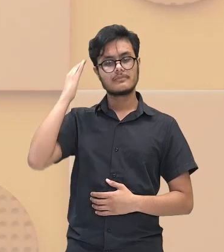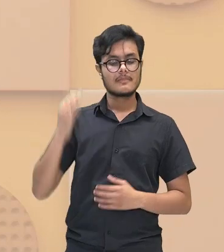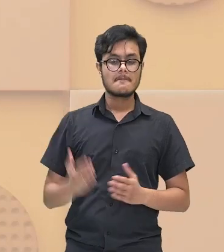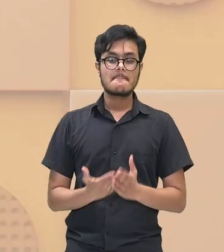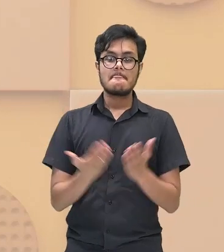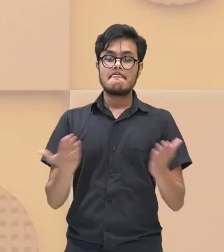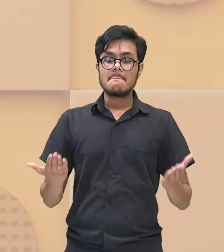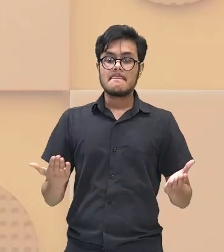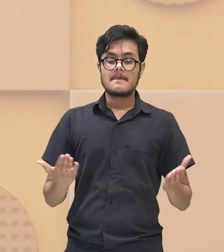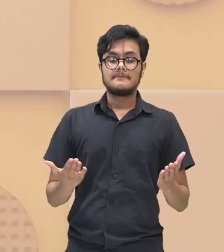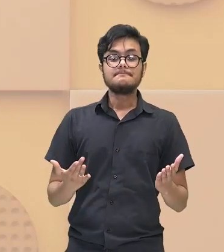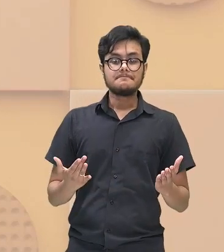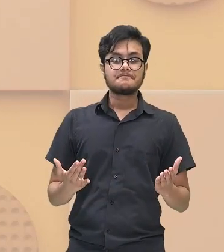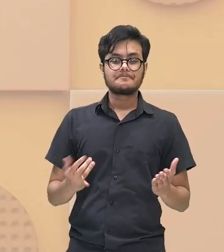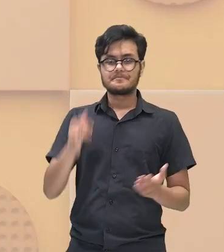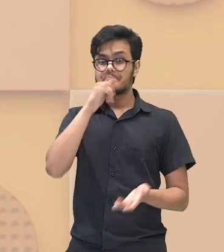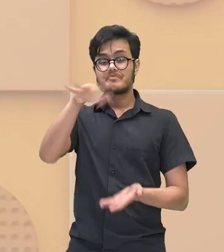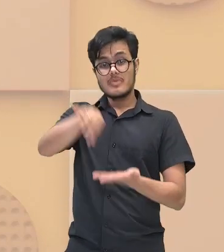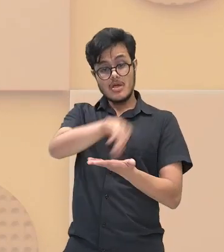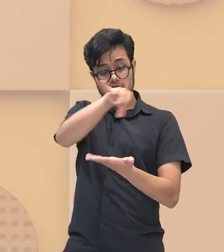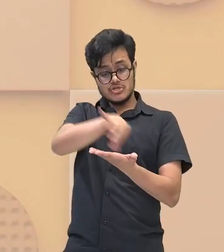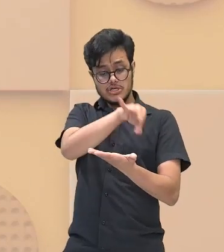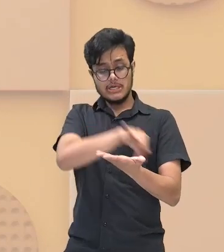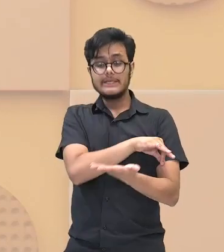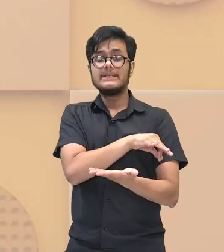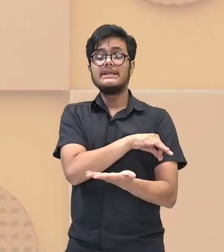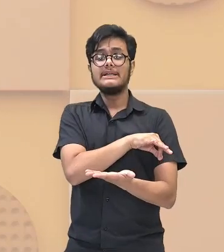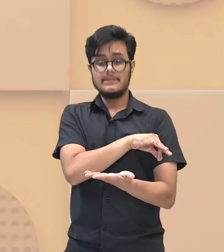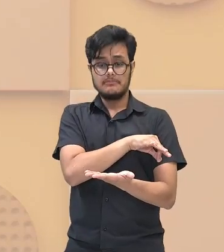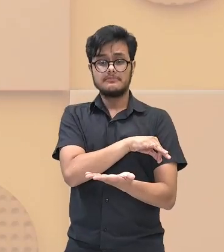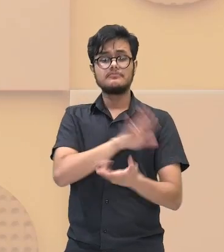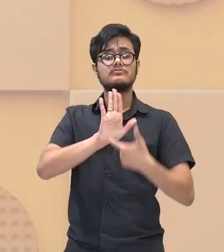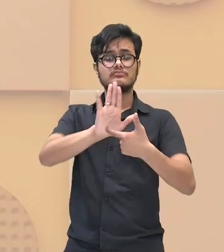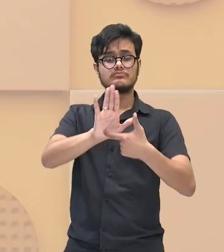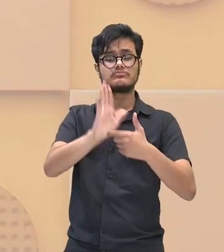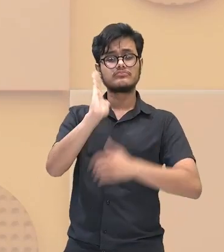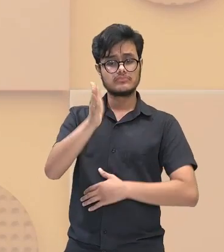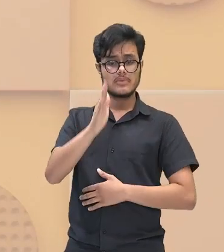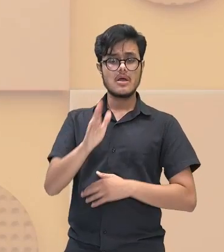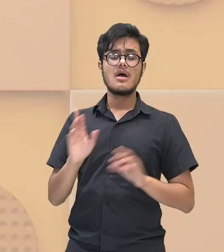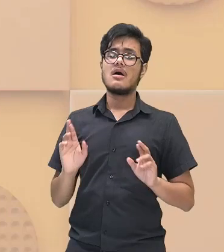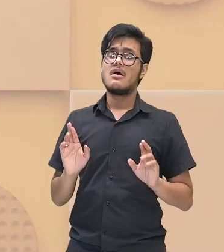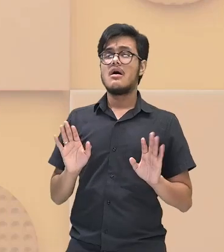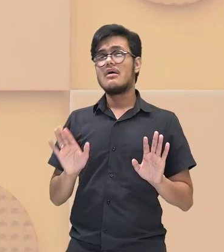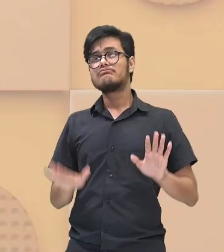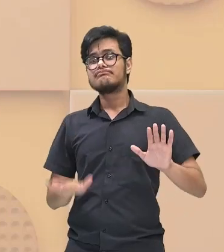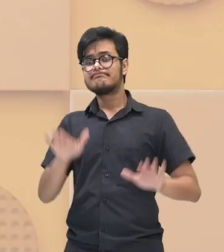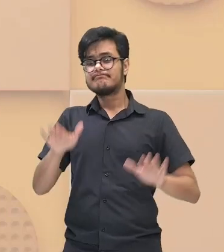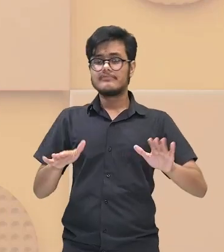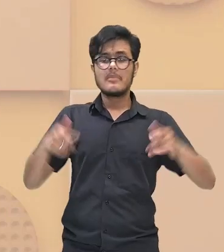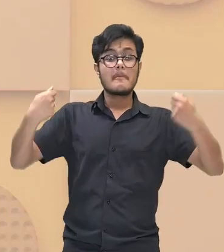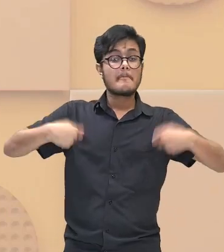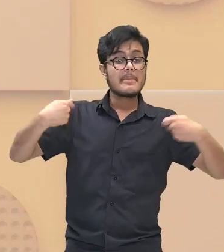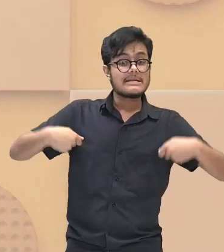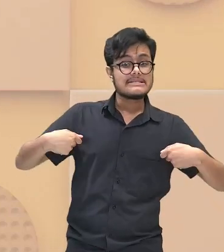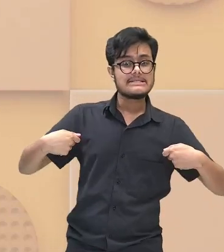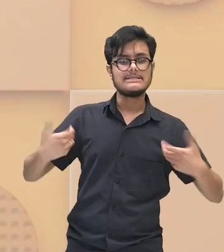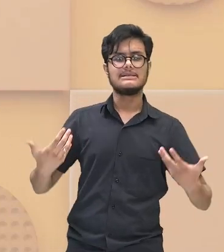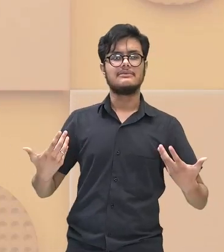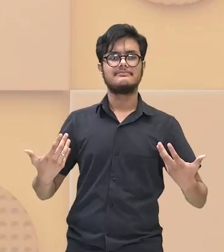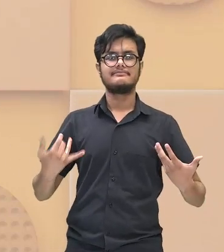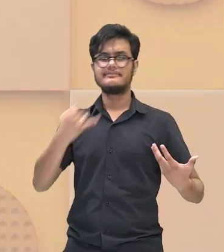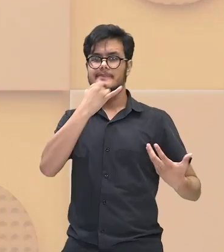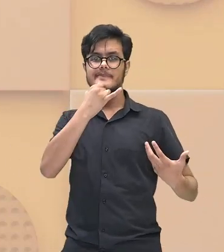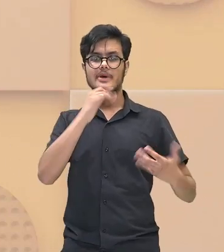tipos de tecnologias que foram apresentadas aqui para vocês também, né, vai ser muito de acordo com a necessidade de cada grupo, de